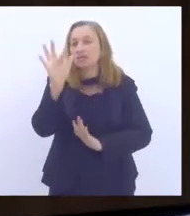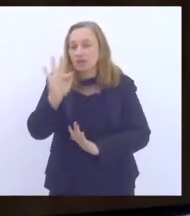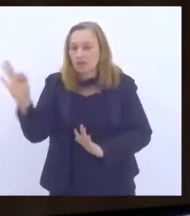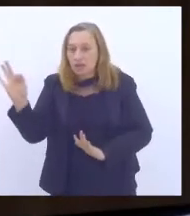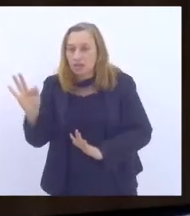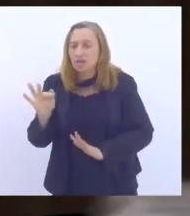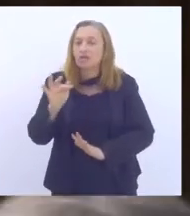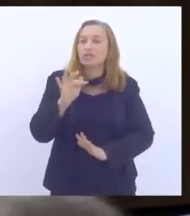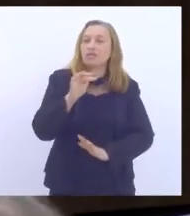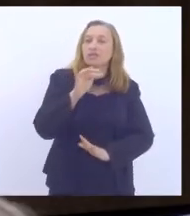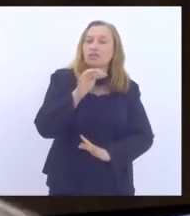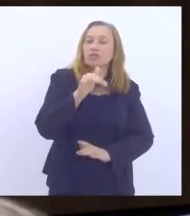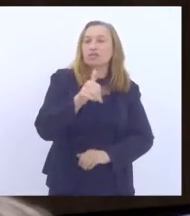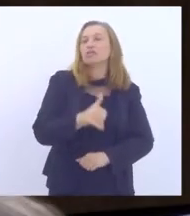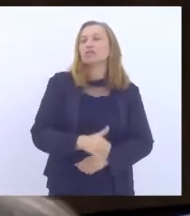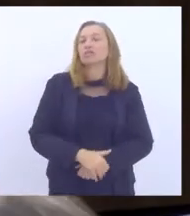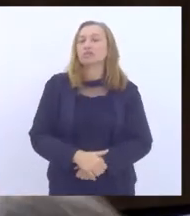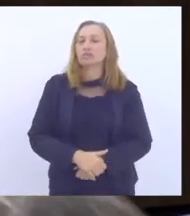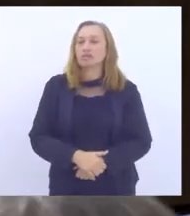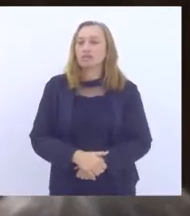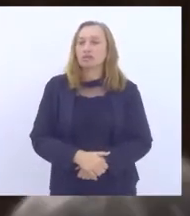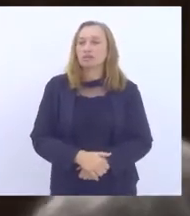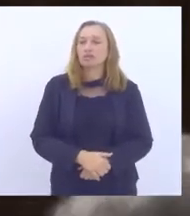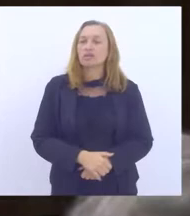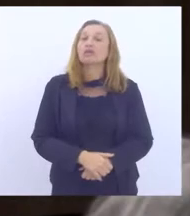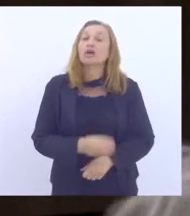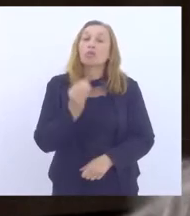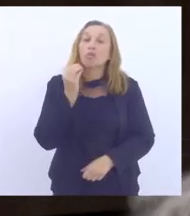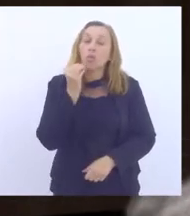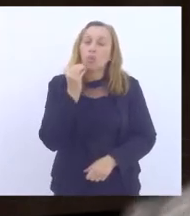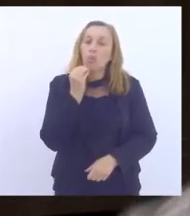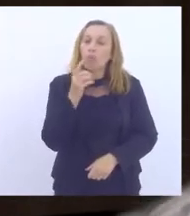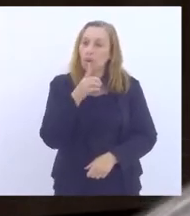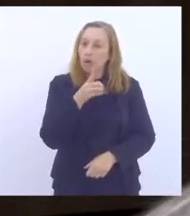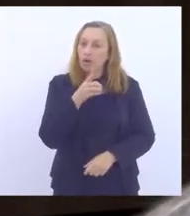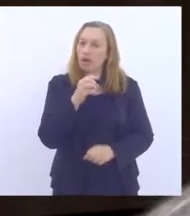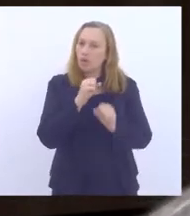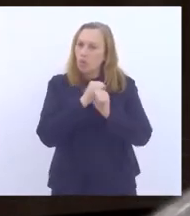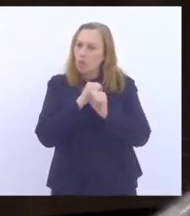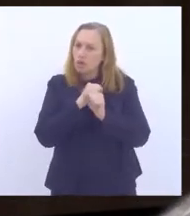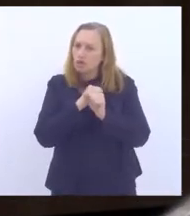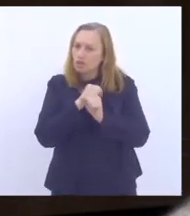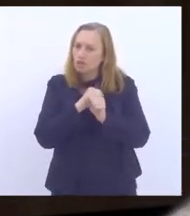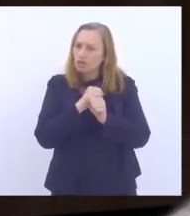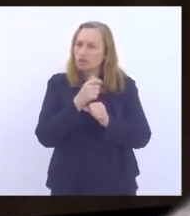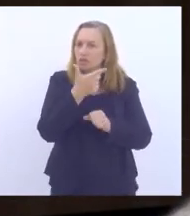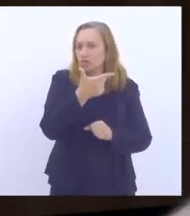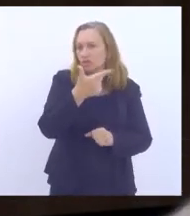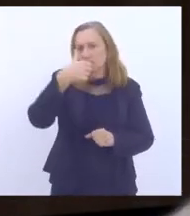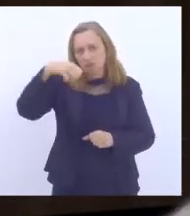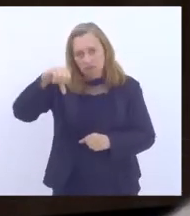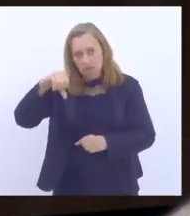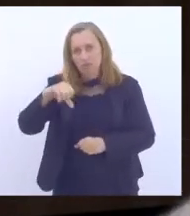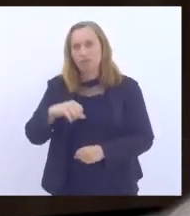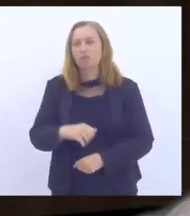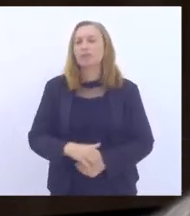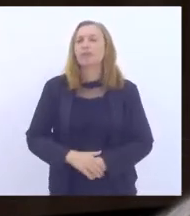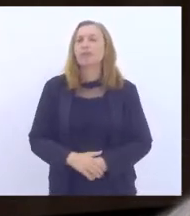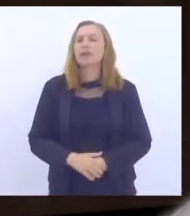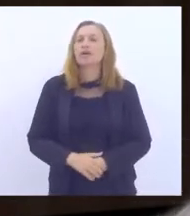julho de 19 e naquela oportunidade era o ano de 2019